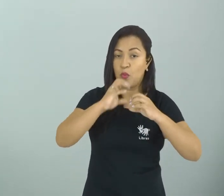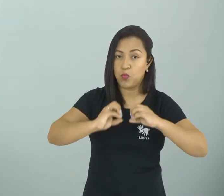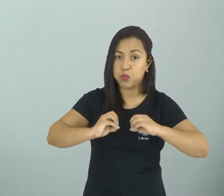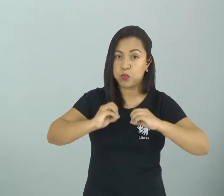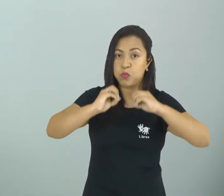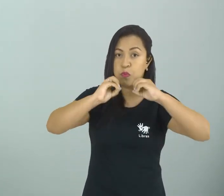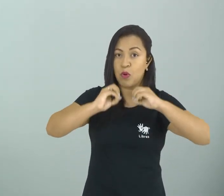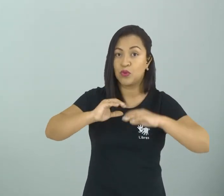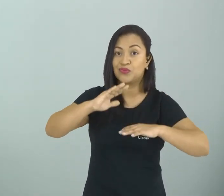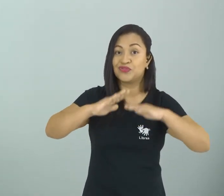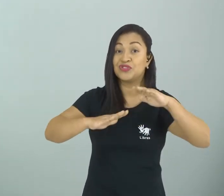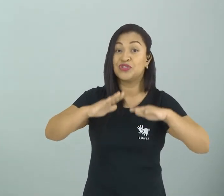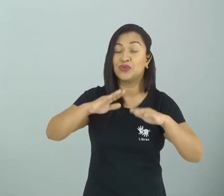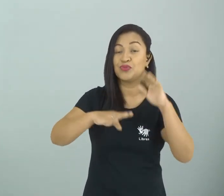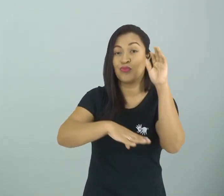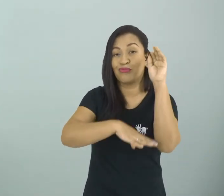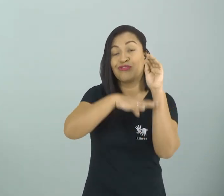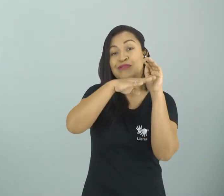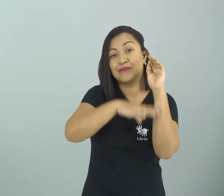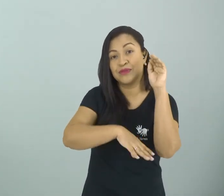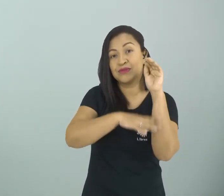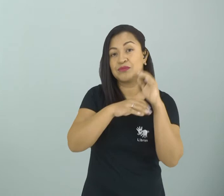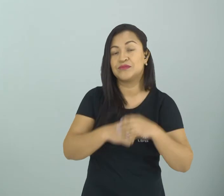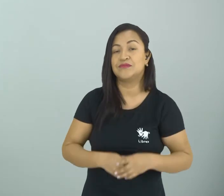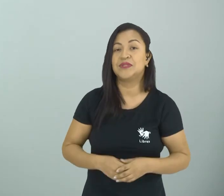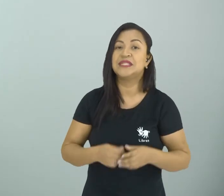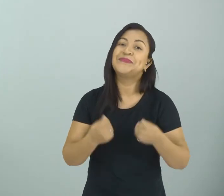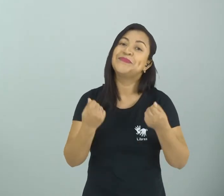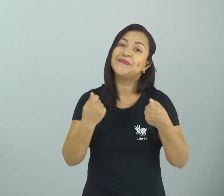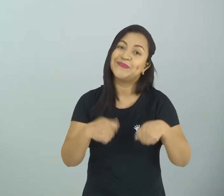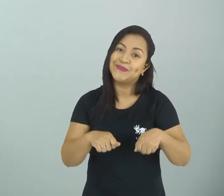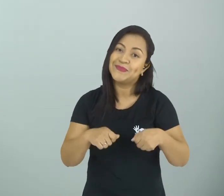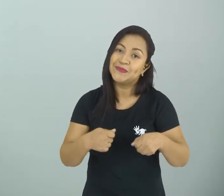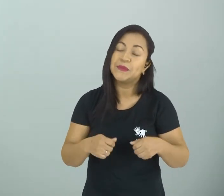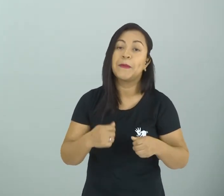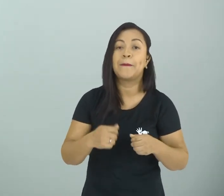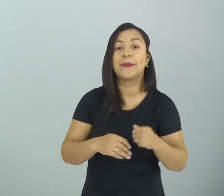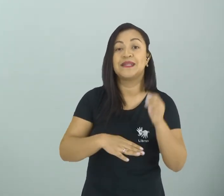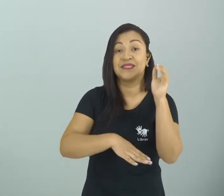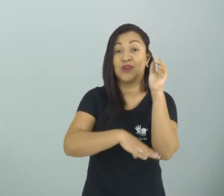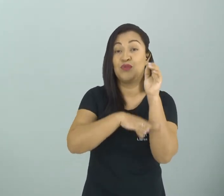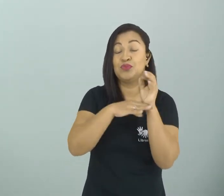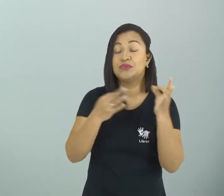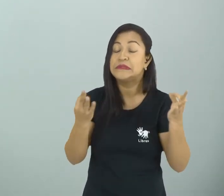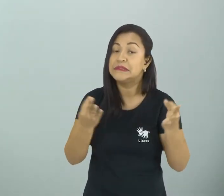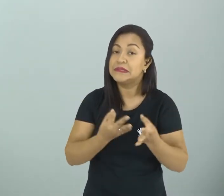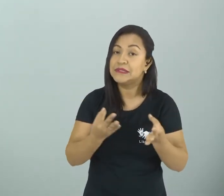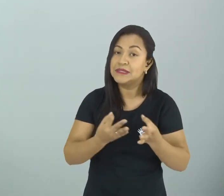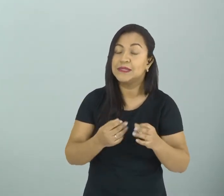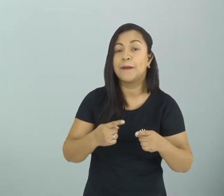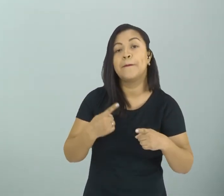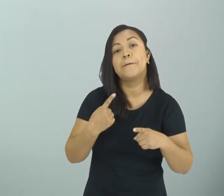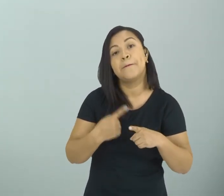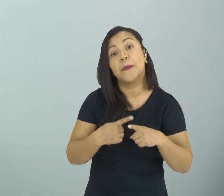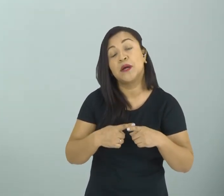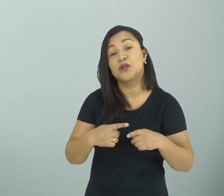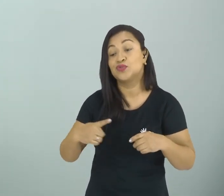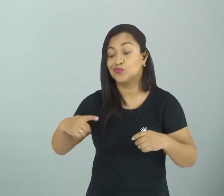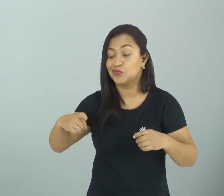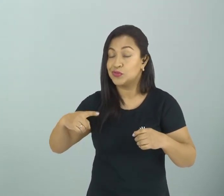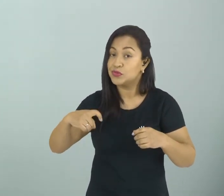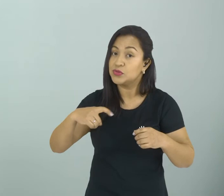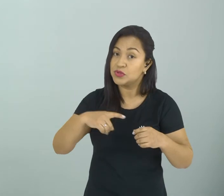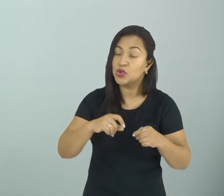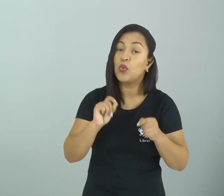acordo com a temperatura. Então, é necessário que tenha uma temperatura ótima para que os espermatozoides eles possam